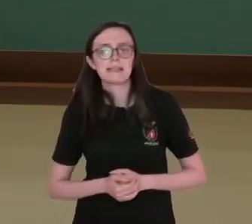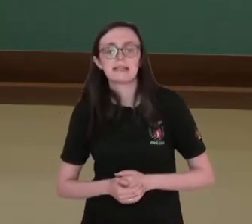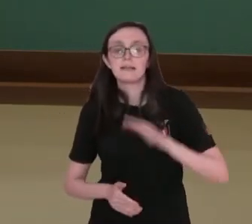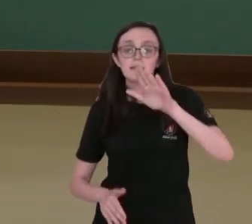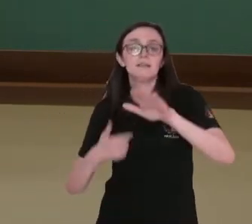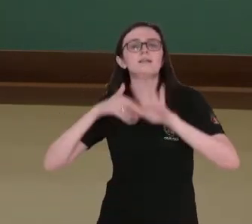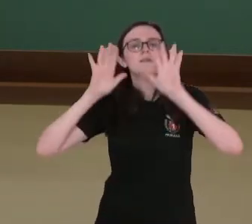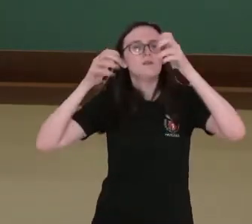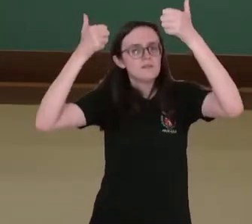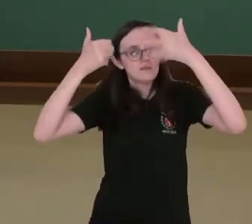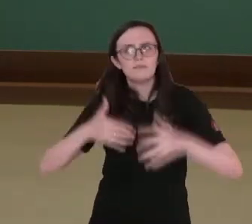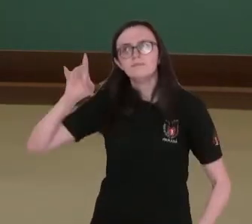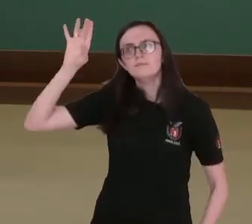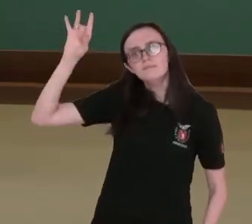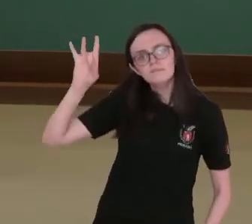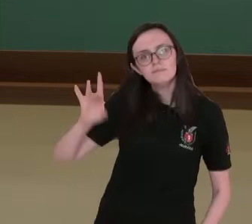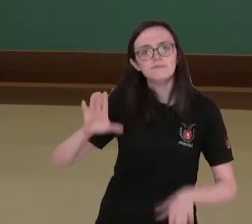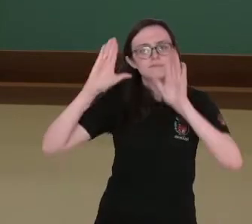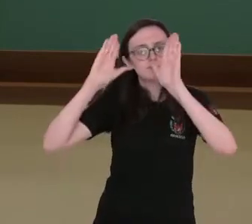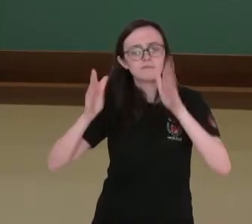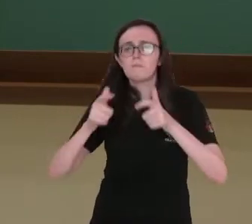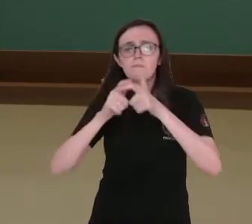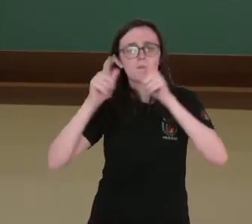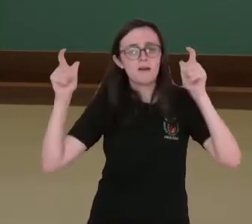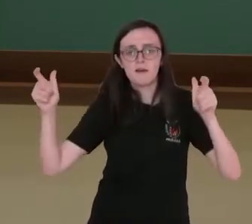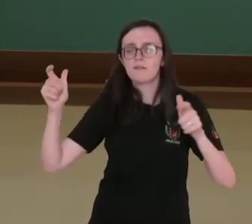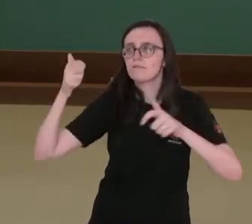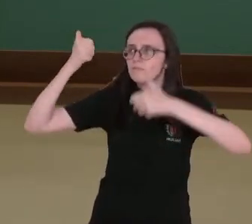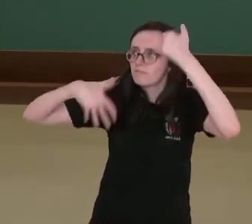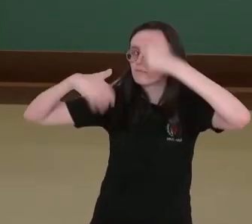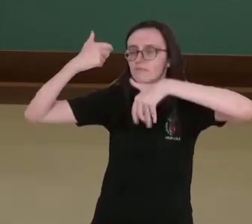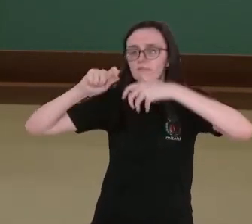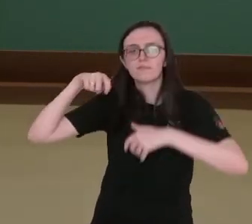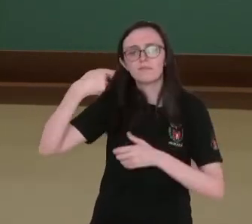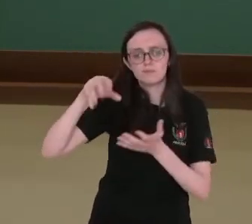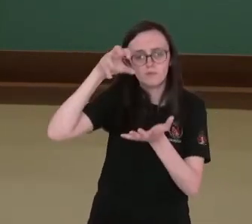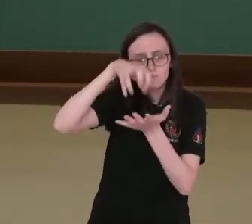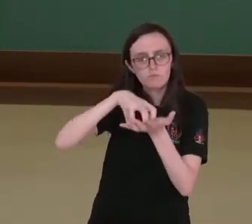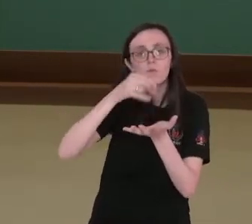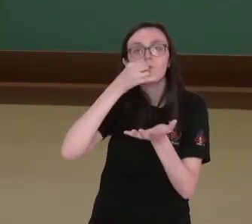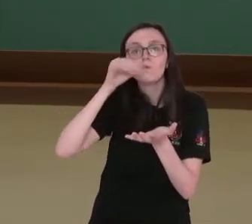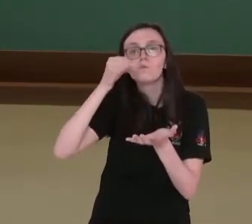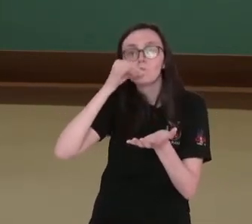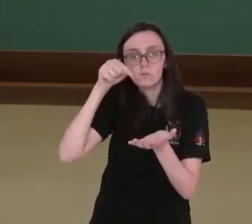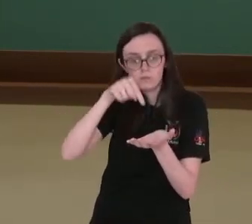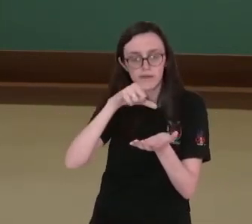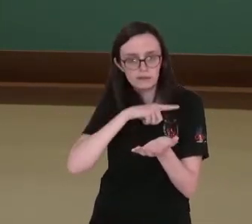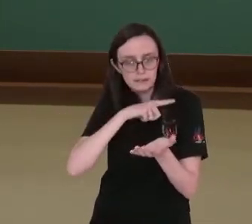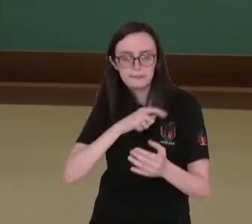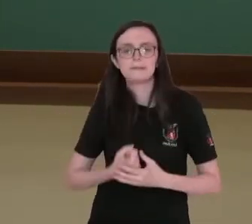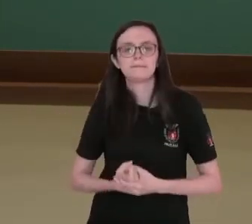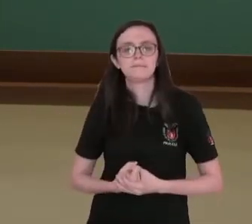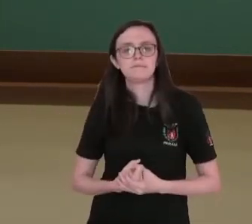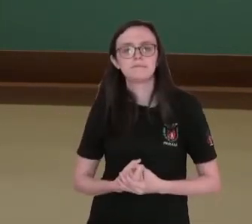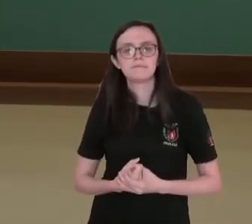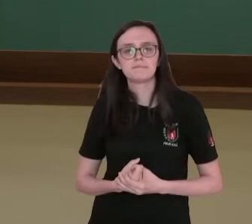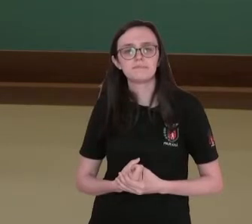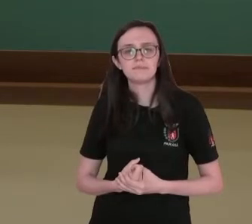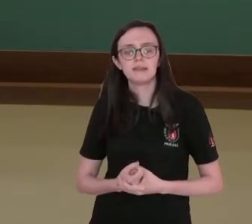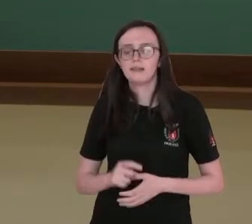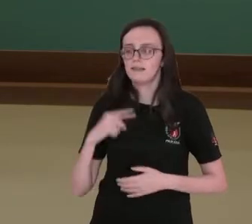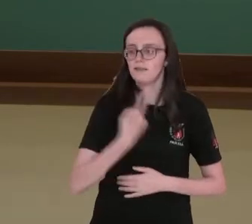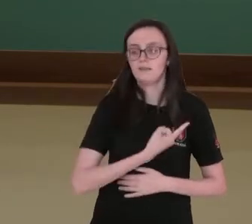já mencionei da maior parte das usinas geradoras de eletricidade, né, pessoal? Nós temos aqui, para